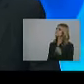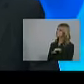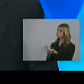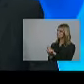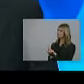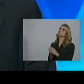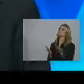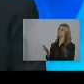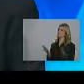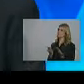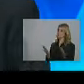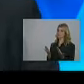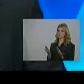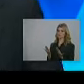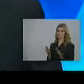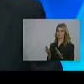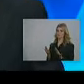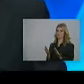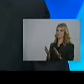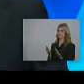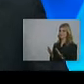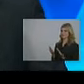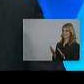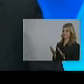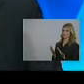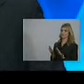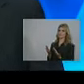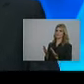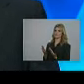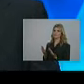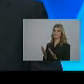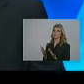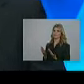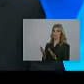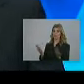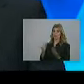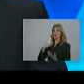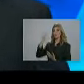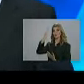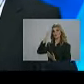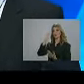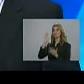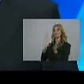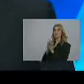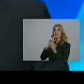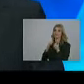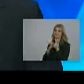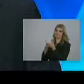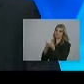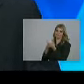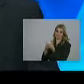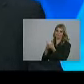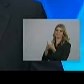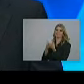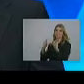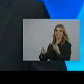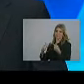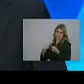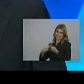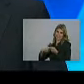hoje uma grande polêmica no entorno da área de transporte da nossa cidade, em